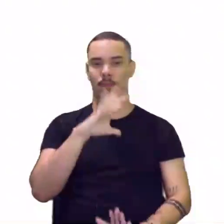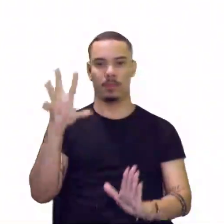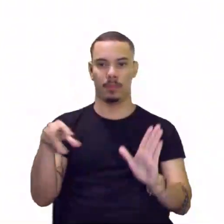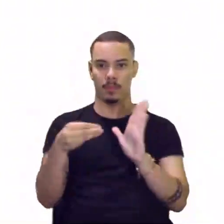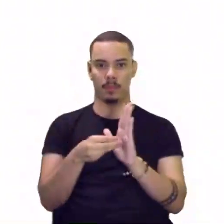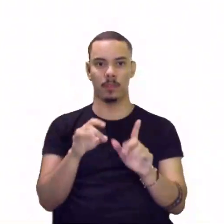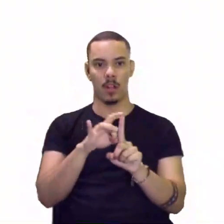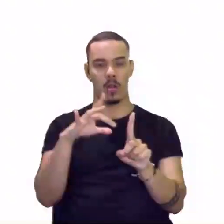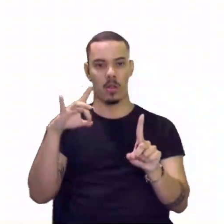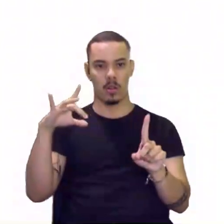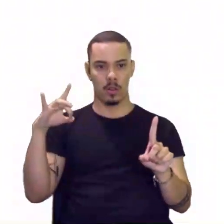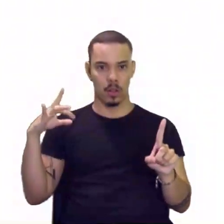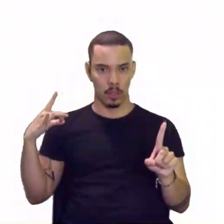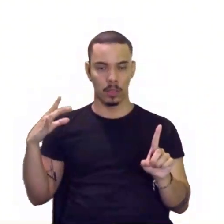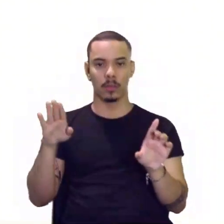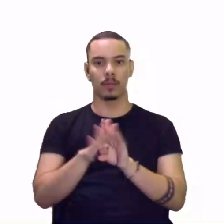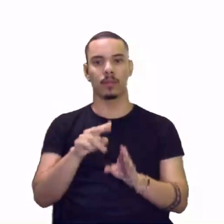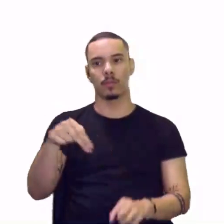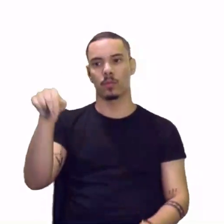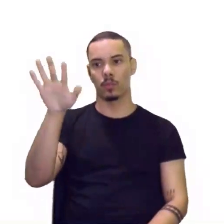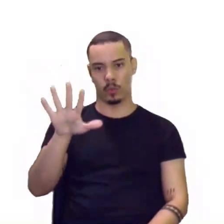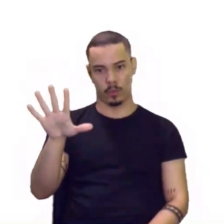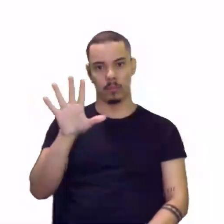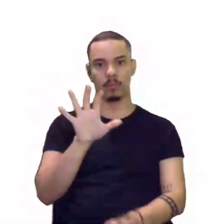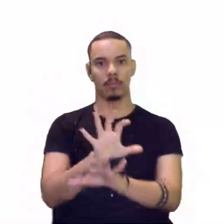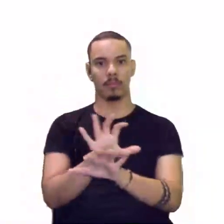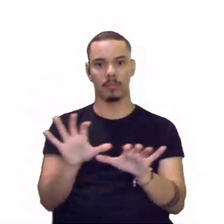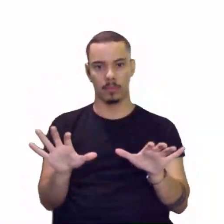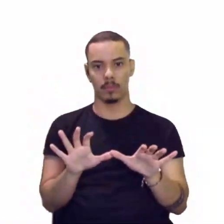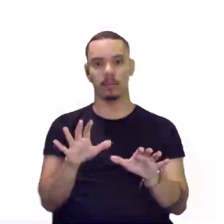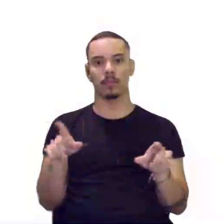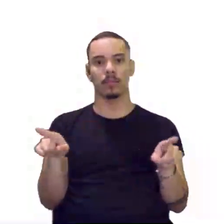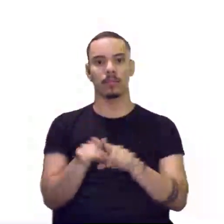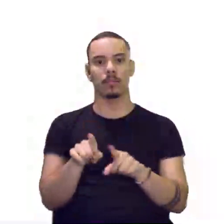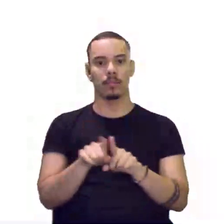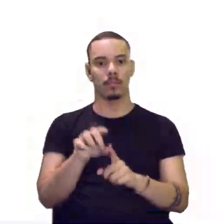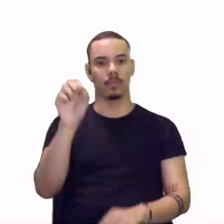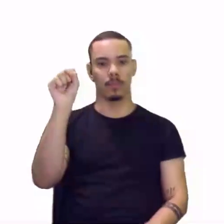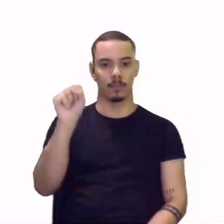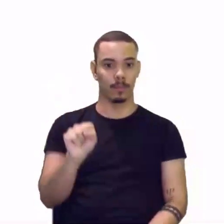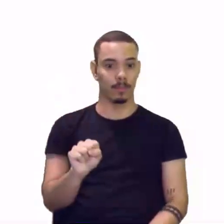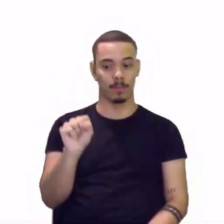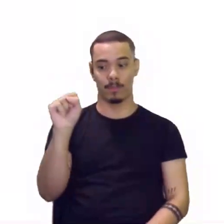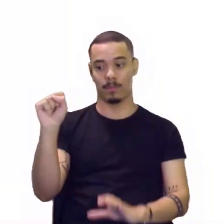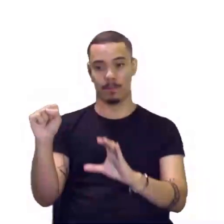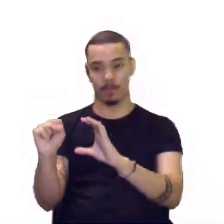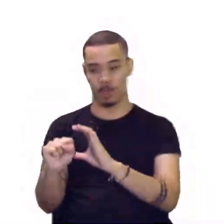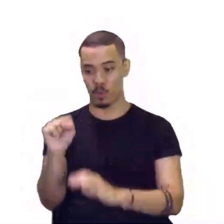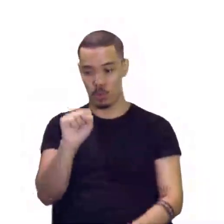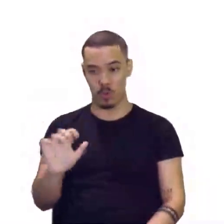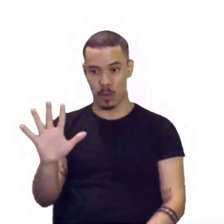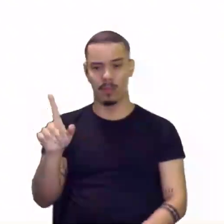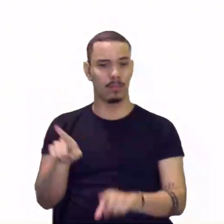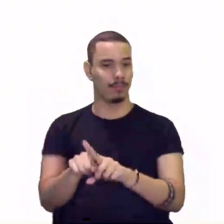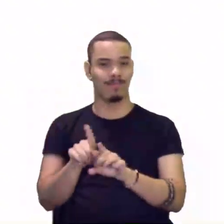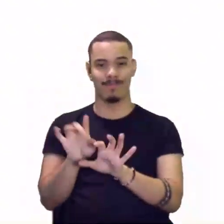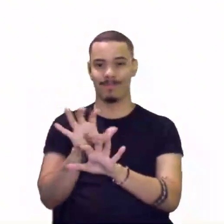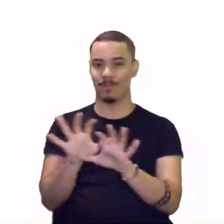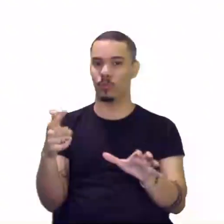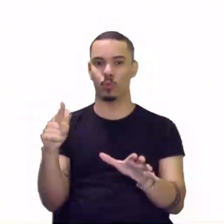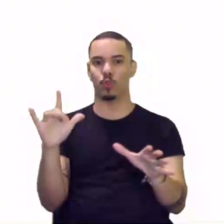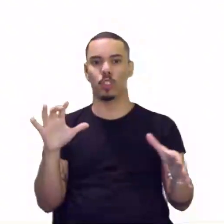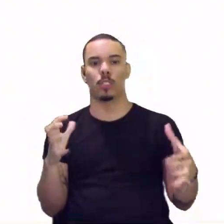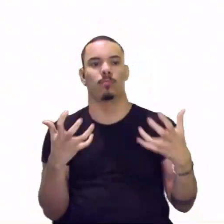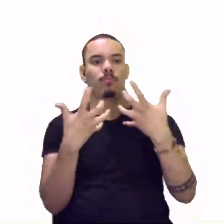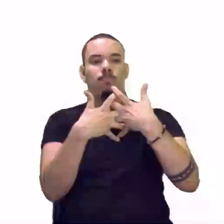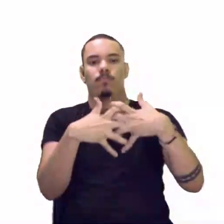isolada. O Nordeste também era isolado. E a região Sul, Sudeste também. Então, ela não tinha essa